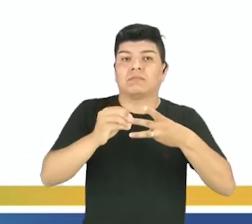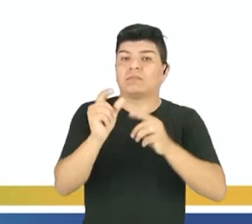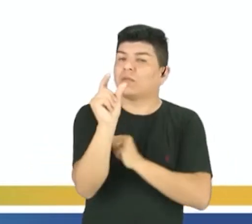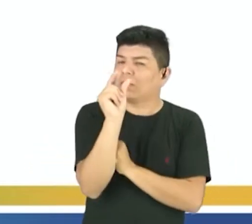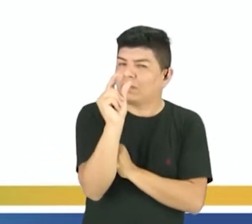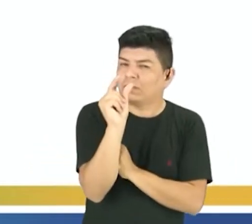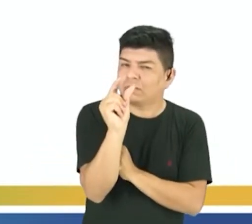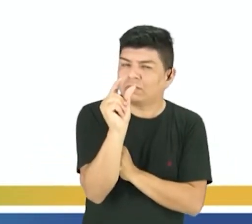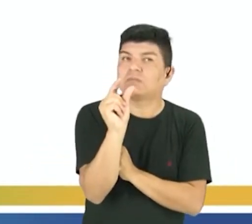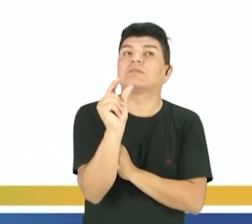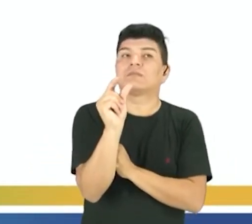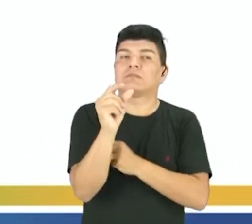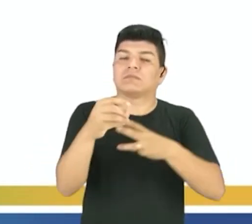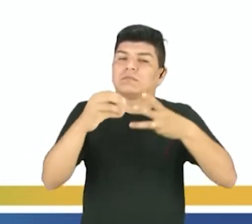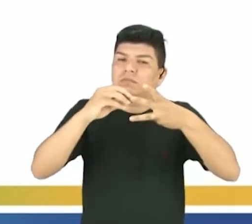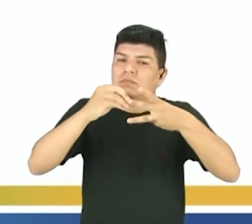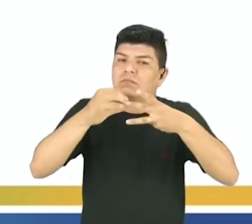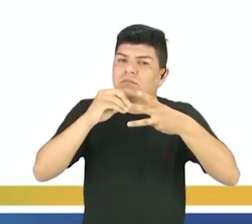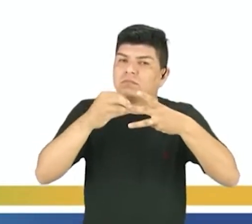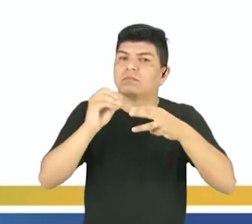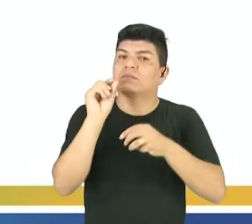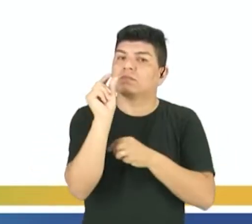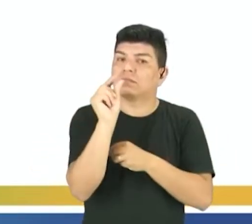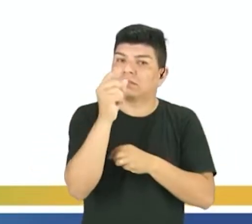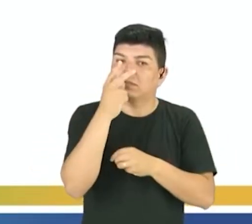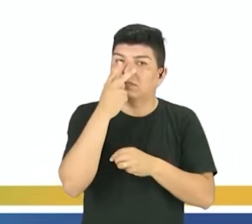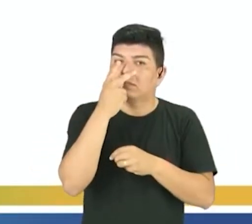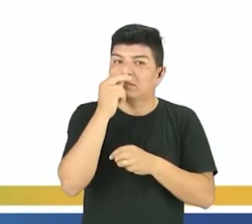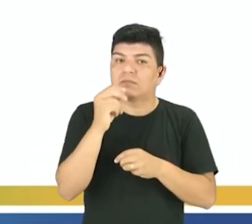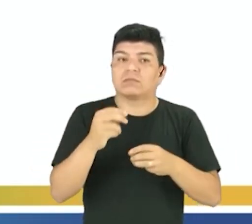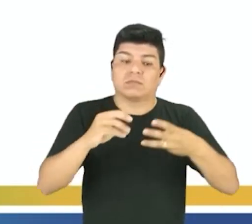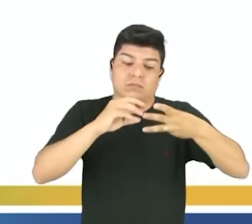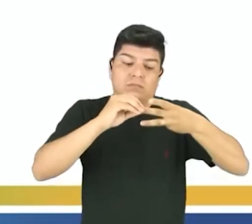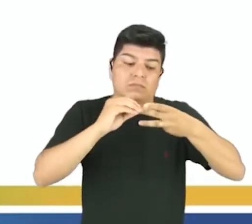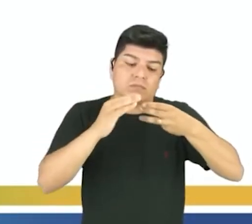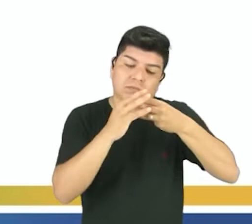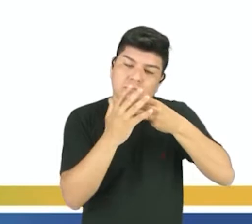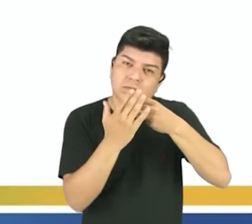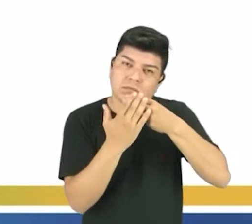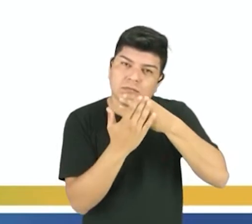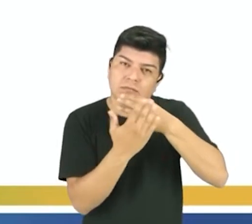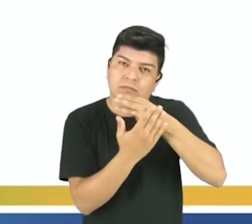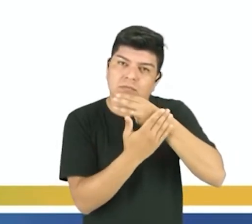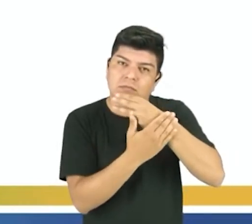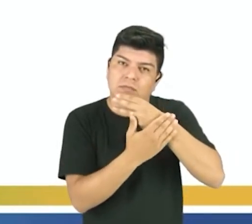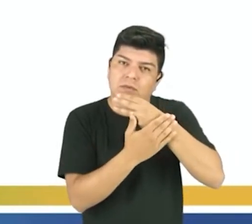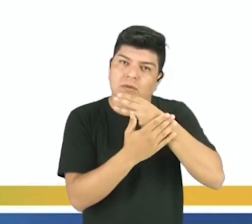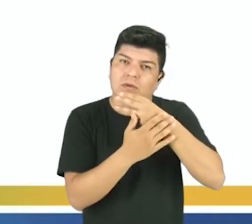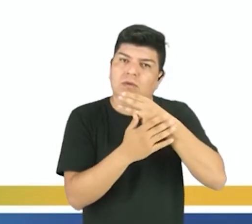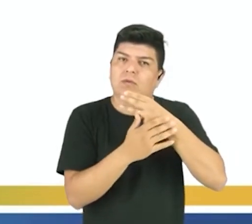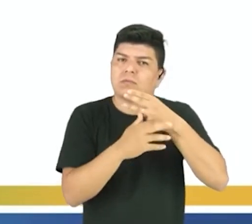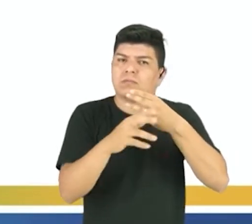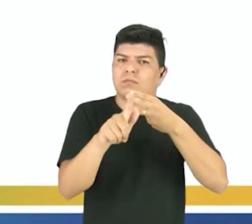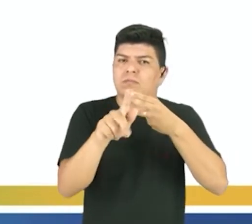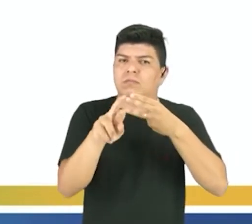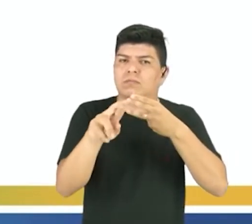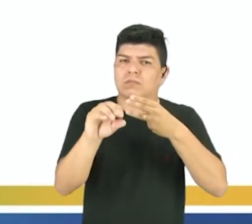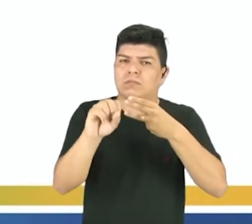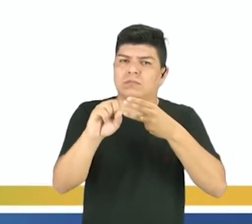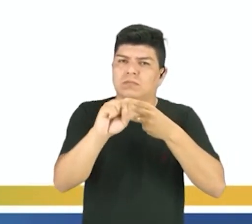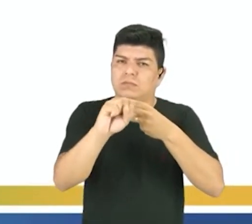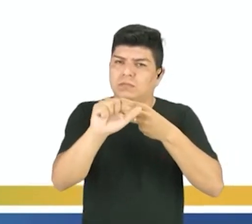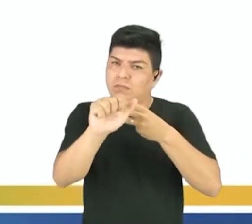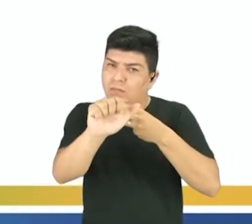Células pequenas. As paredes dessas células, elas vão ser o quê? Elas vão ser grossas? Não, elas vão ser